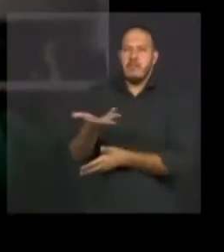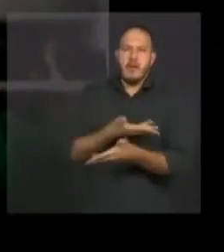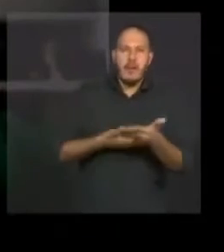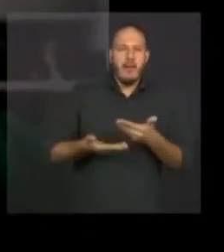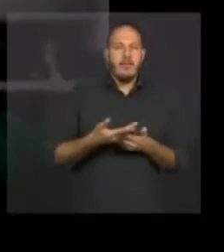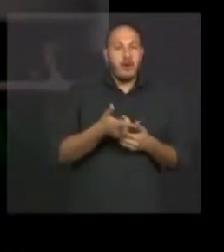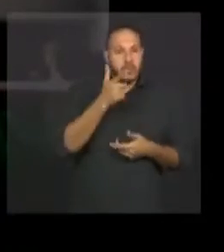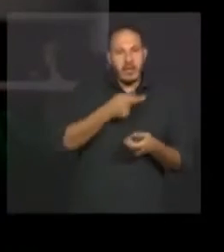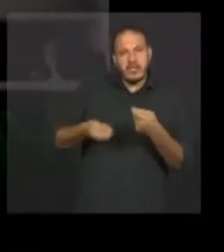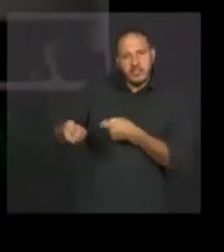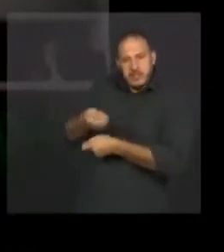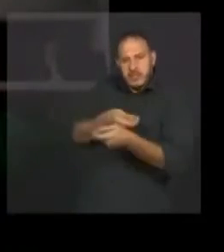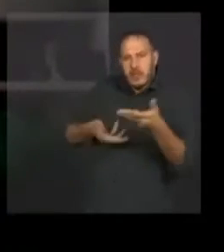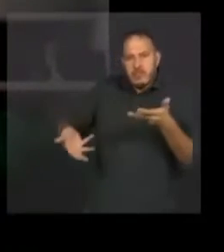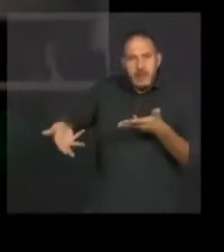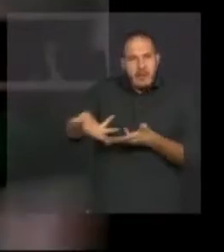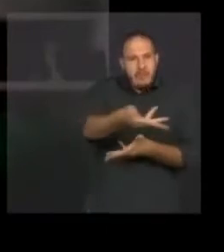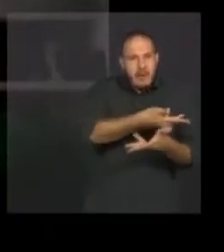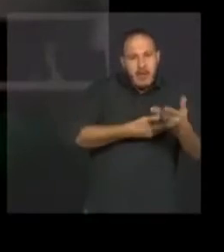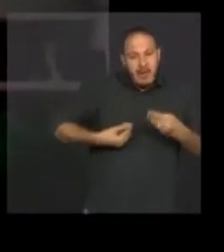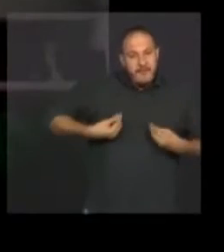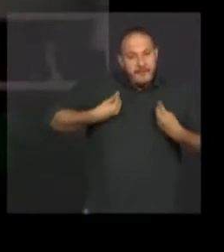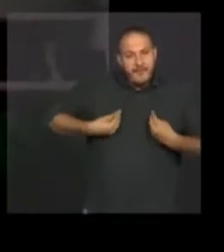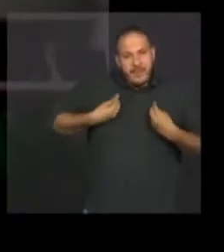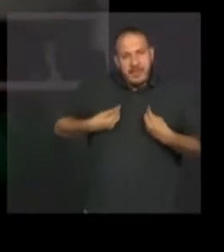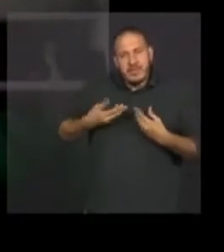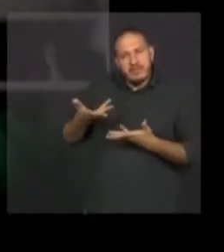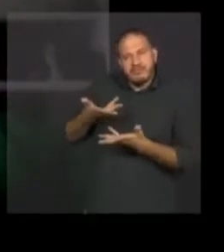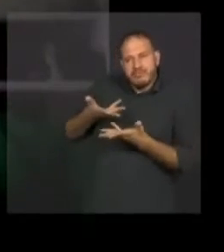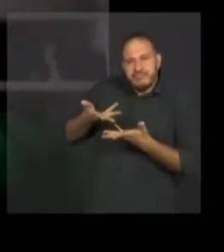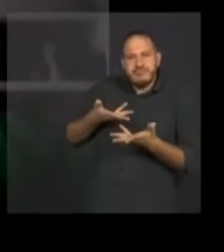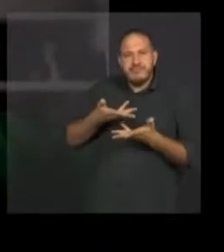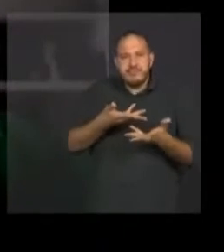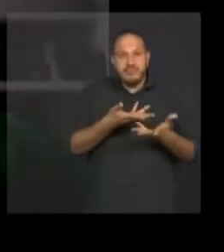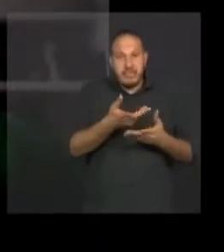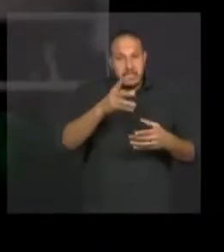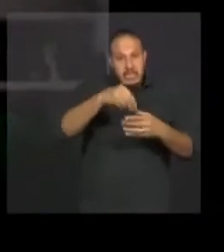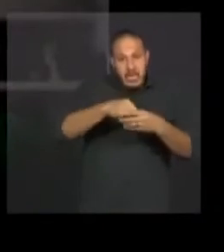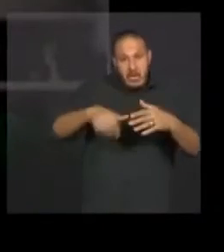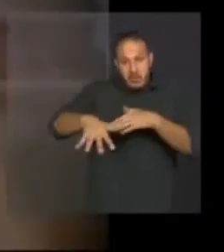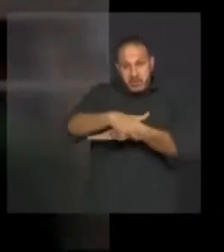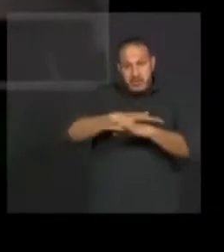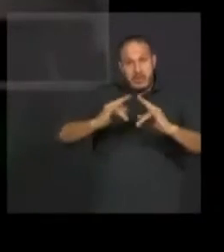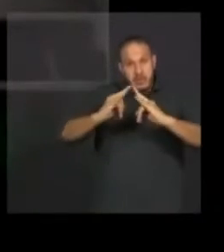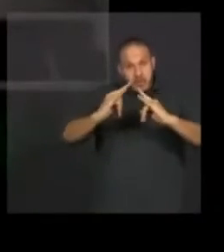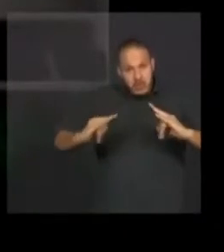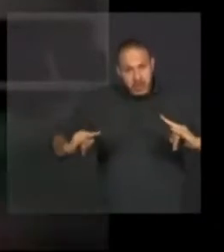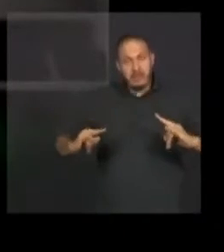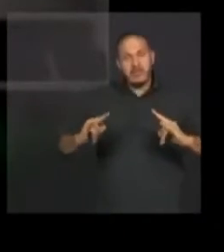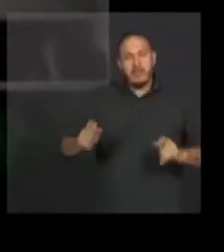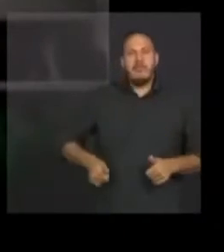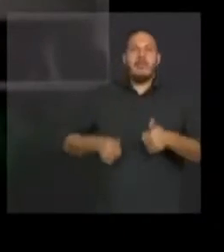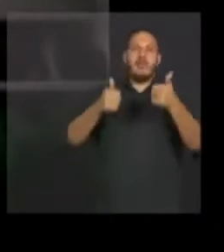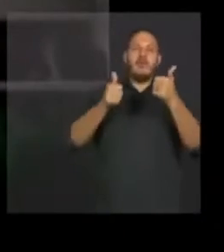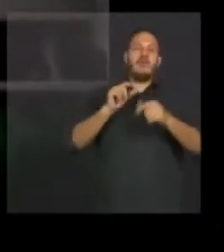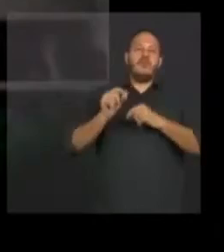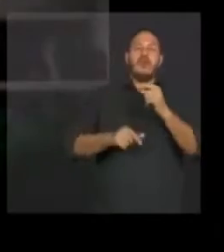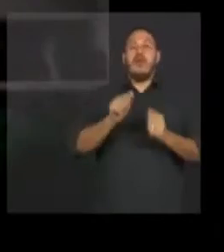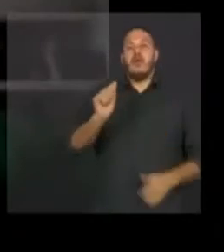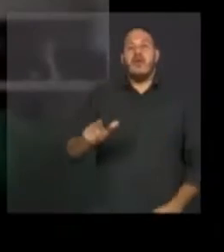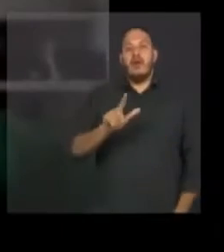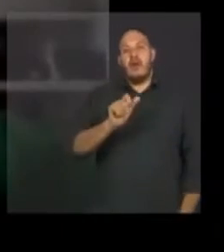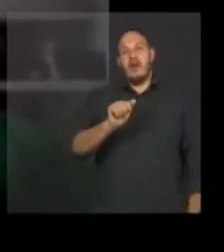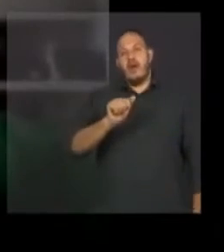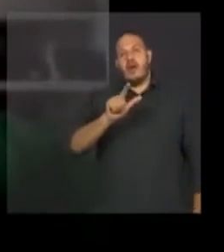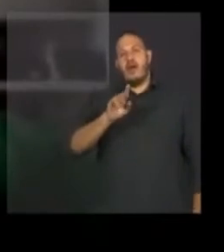melhor um tipo de convivência de 20, 30 pessoas nesse ambiente do camping, do que, assim como num albergue. Um albergue